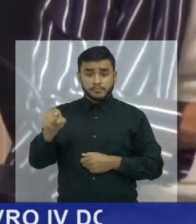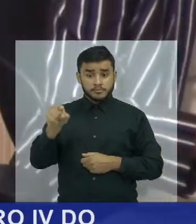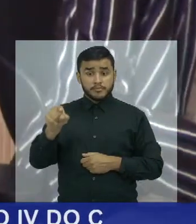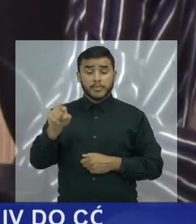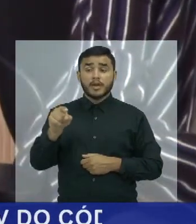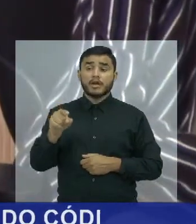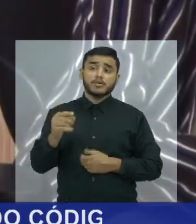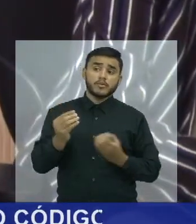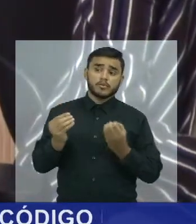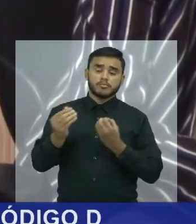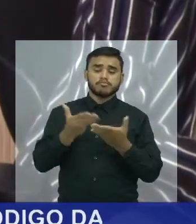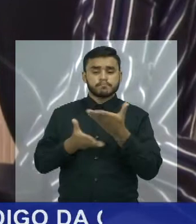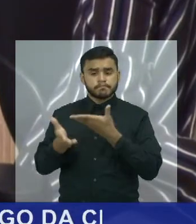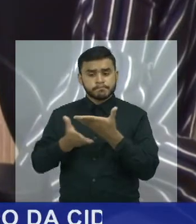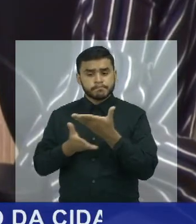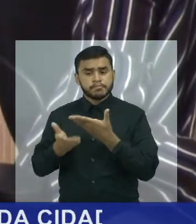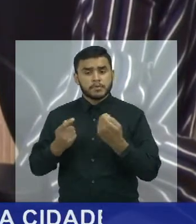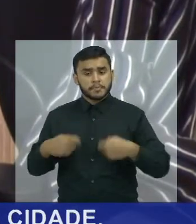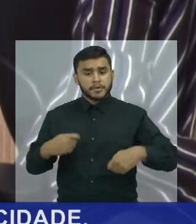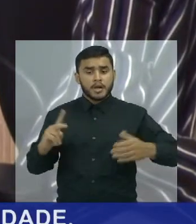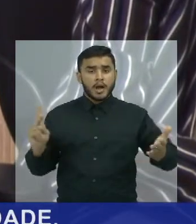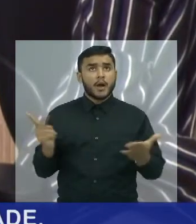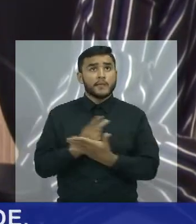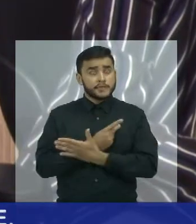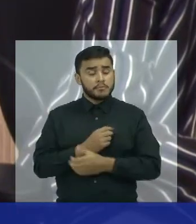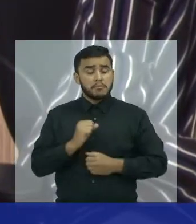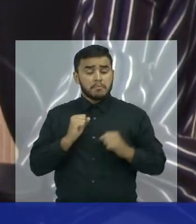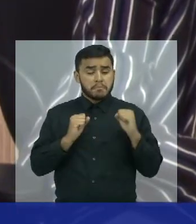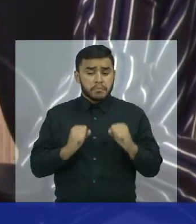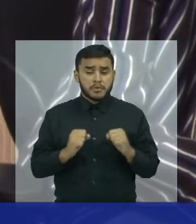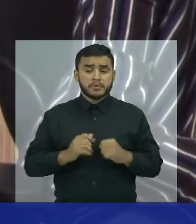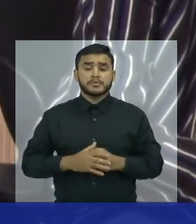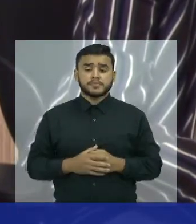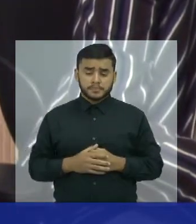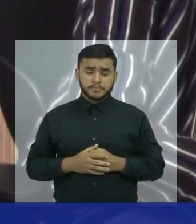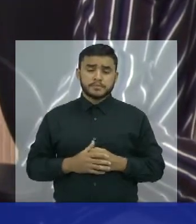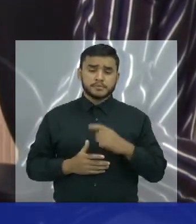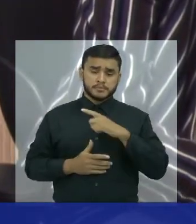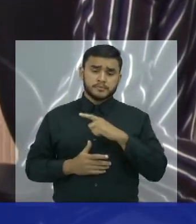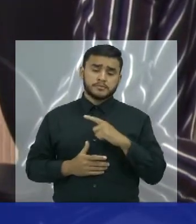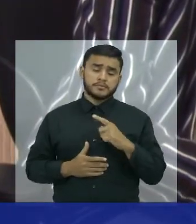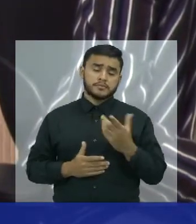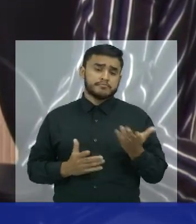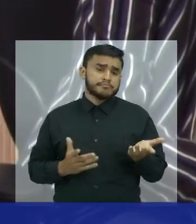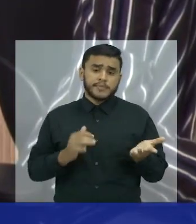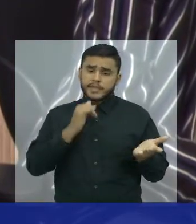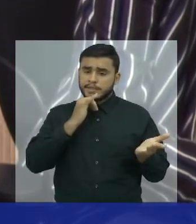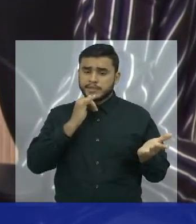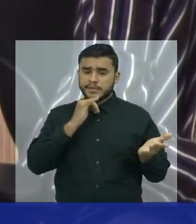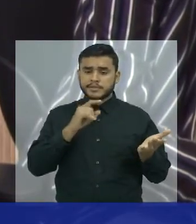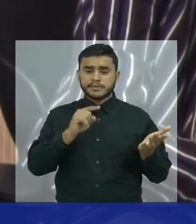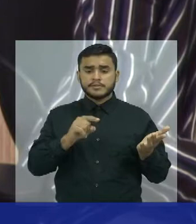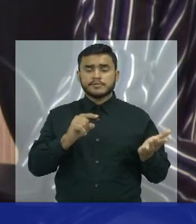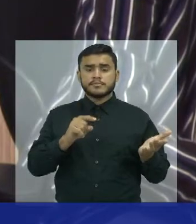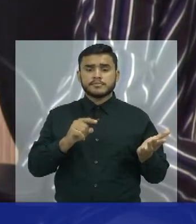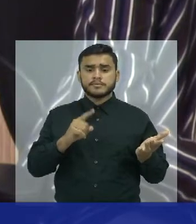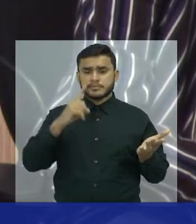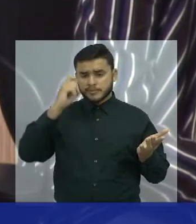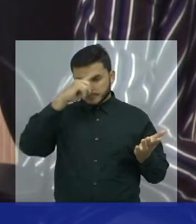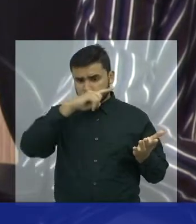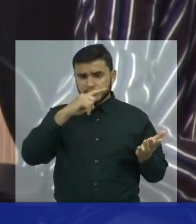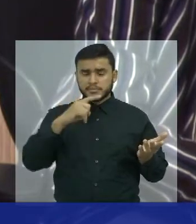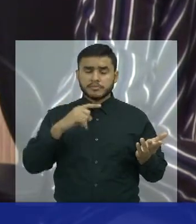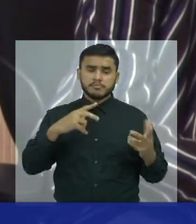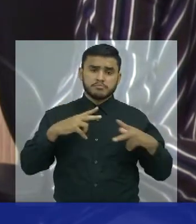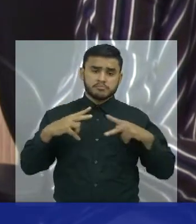fiscalizando. Pode acontecer, eventualmente, de haver algum tipo de dificuldade pessoal, como o